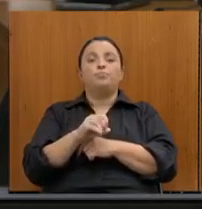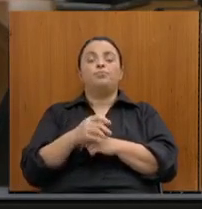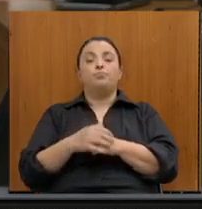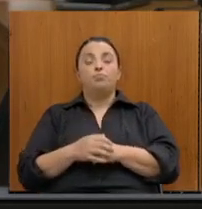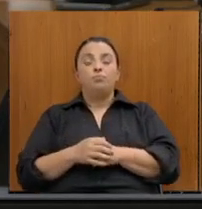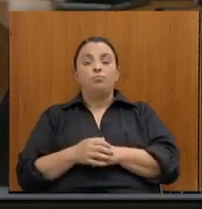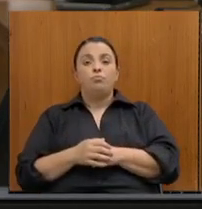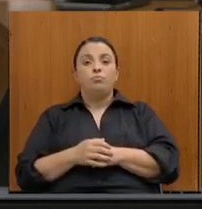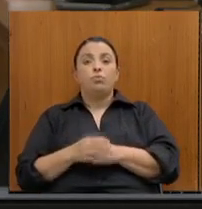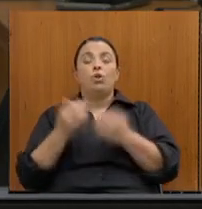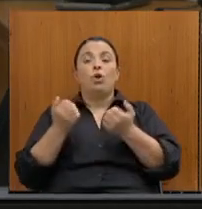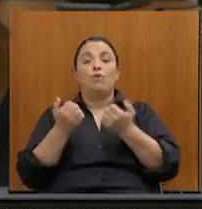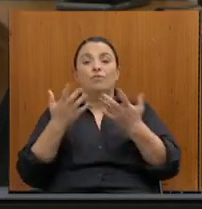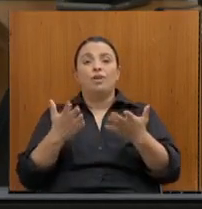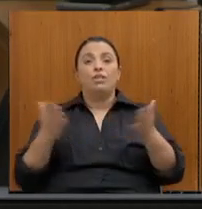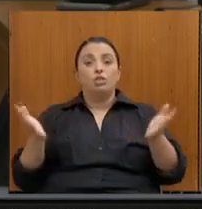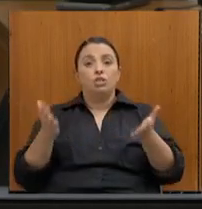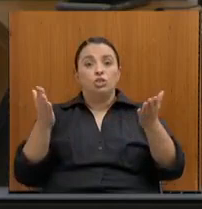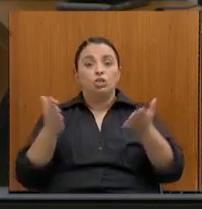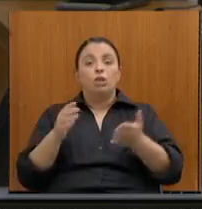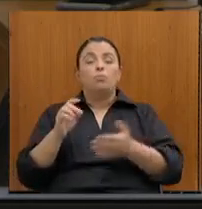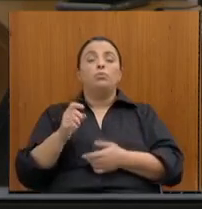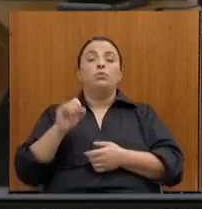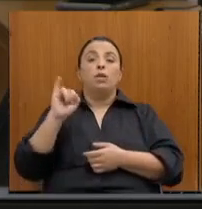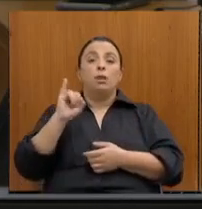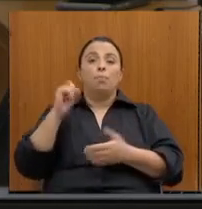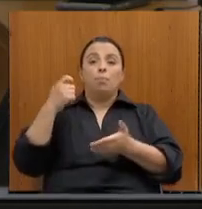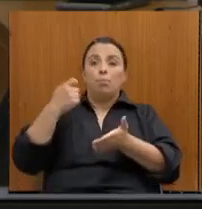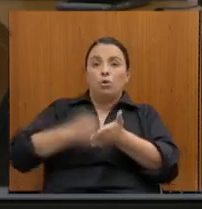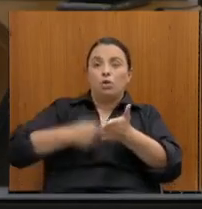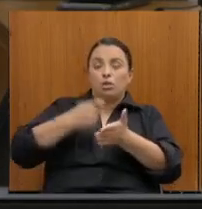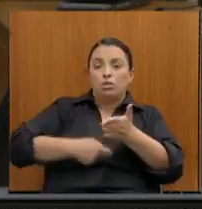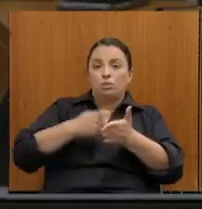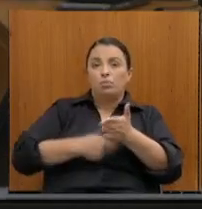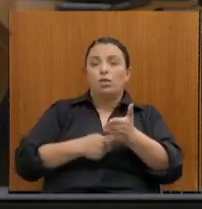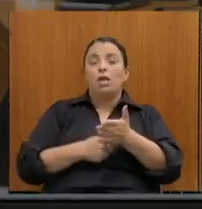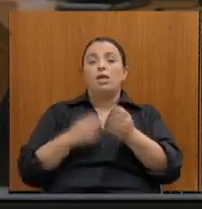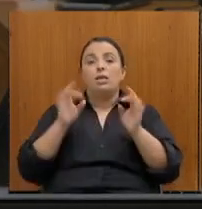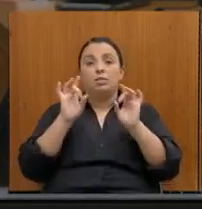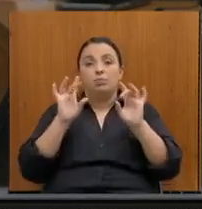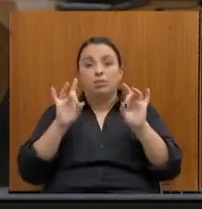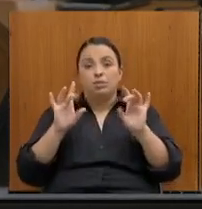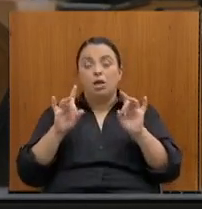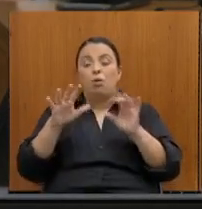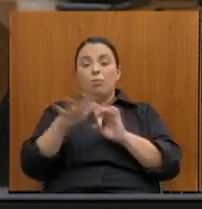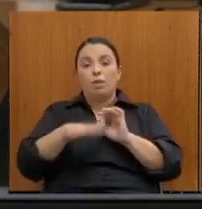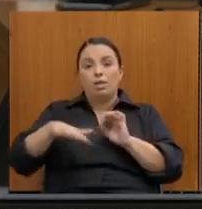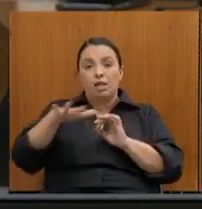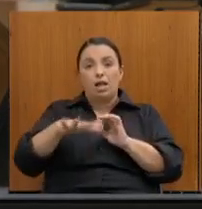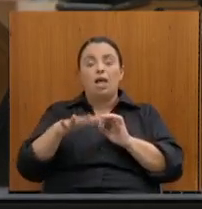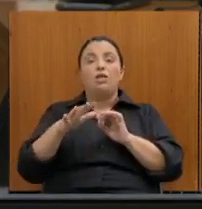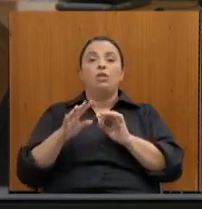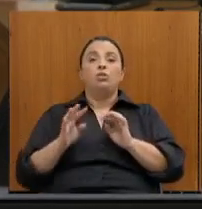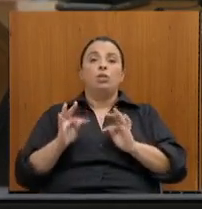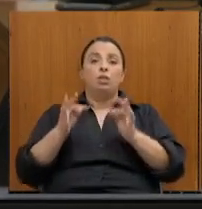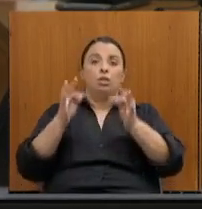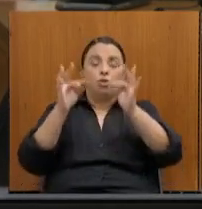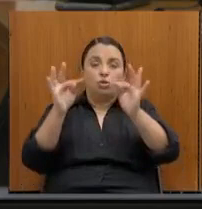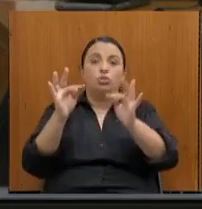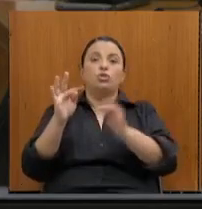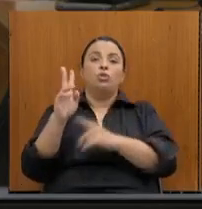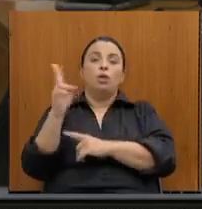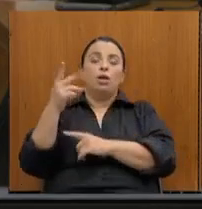estímulos e política tributária especial para cadeia de valor do hidrogénio Verde a